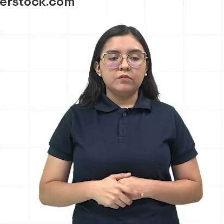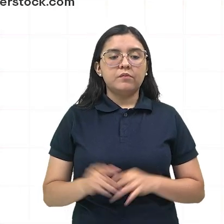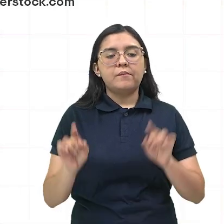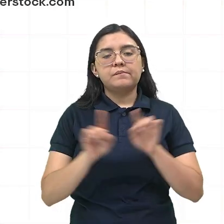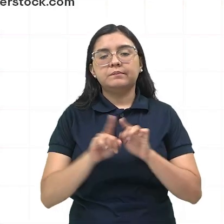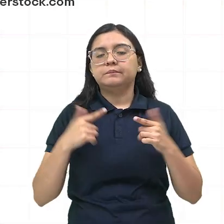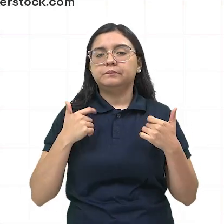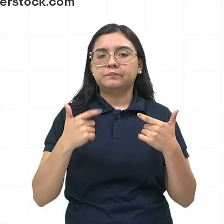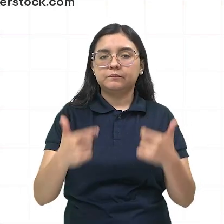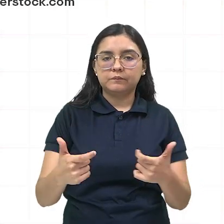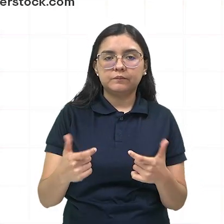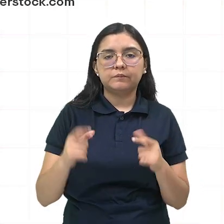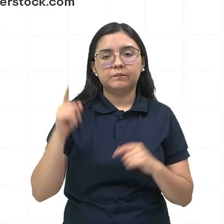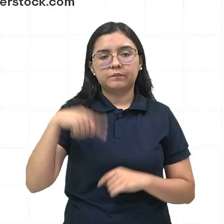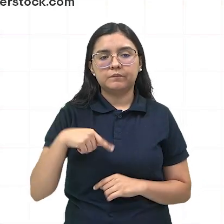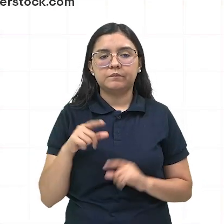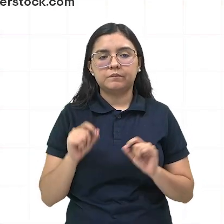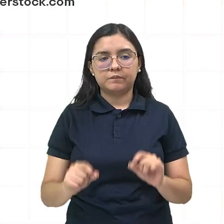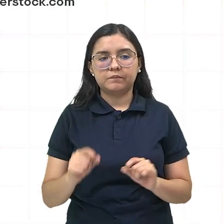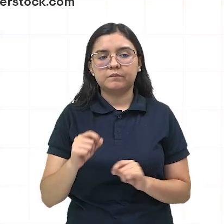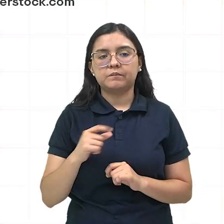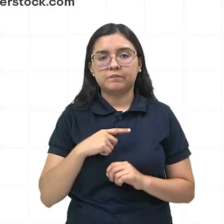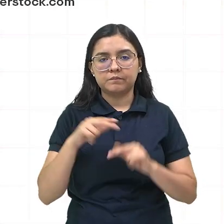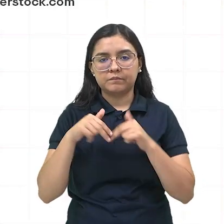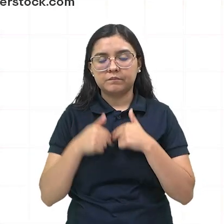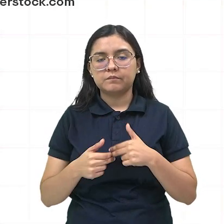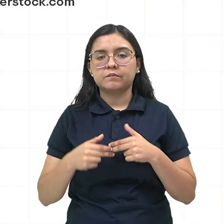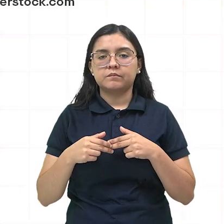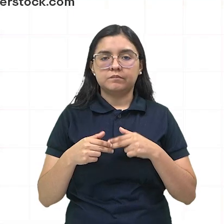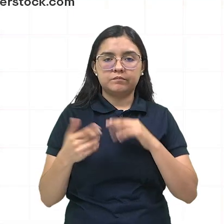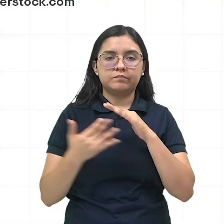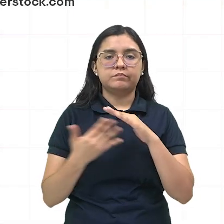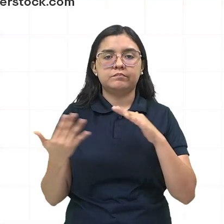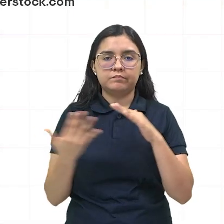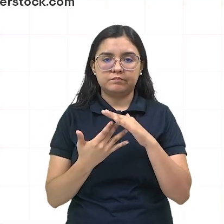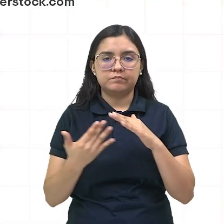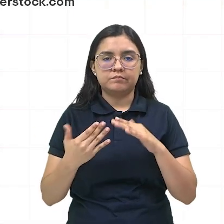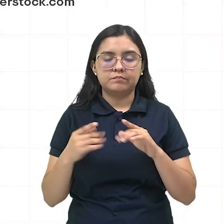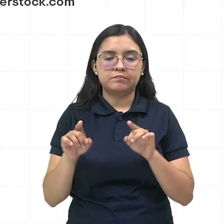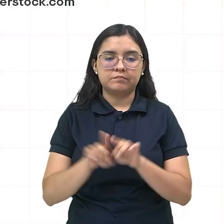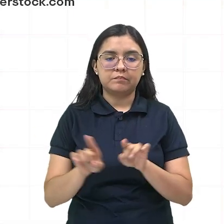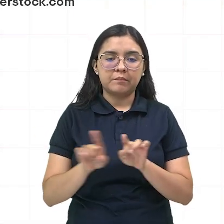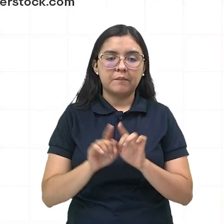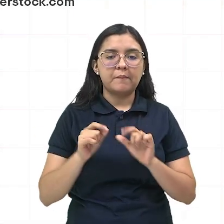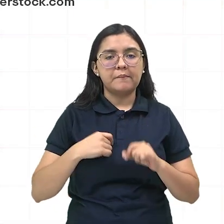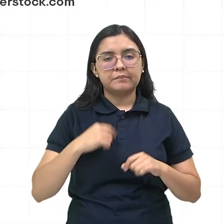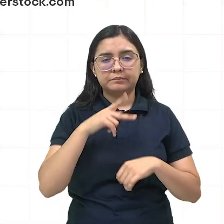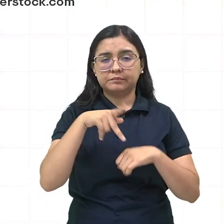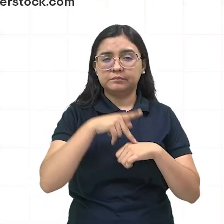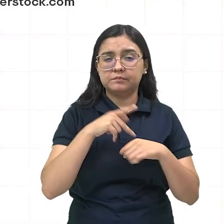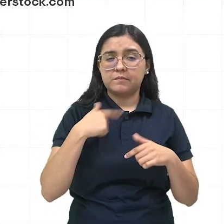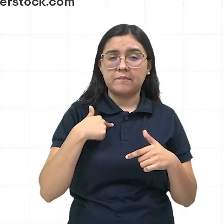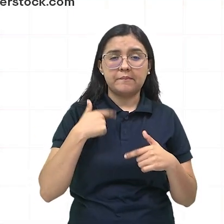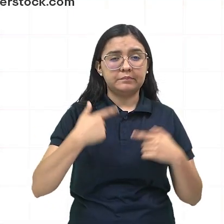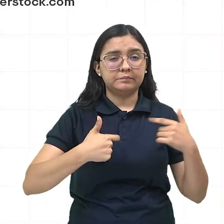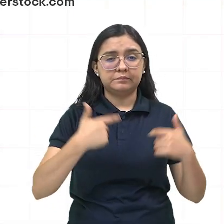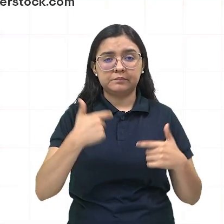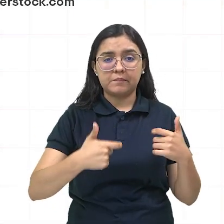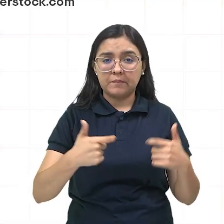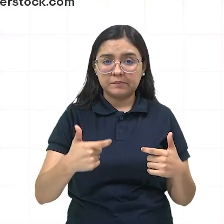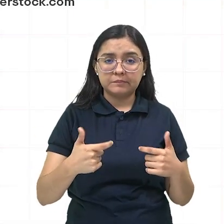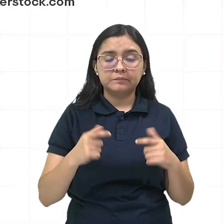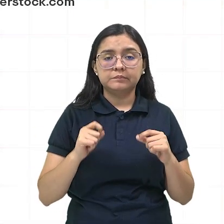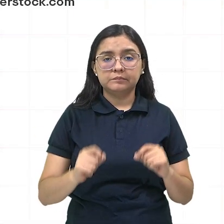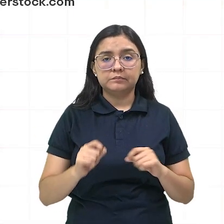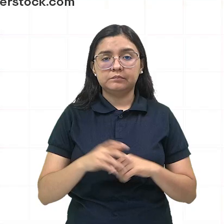de guerra, é um dos fatores de migração muito fortes. Quando um país está em guerra, a sensação de